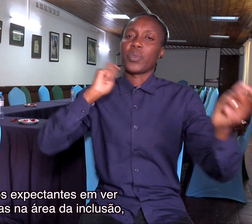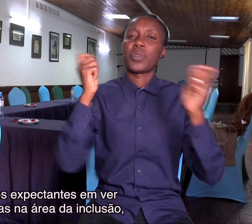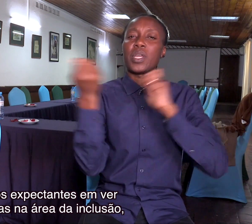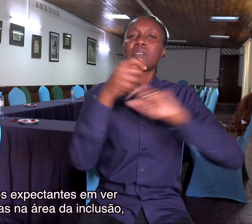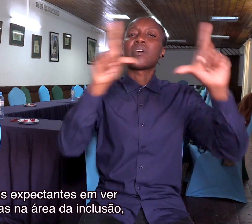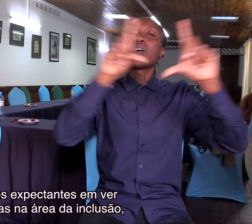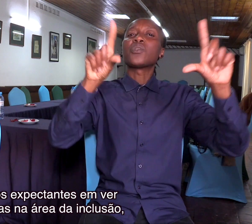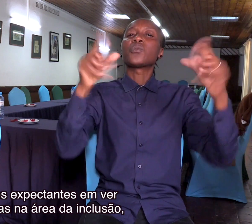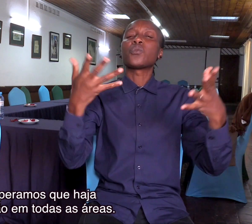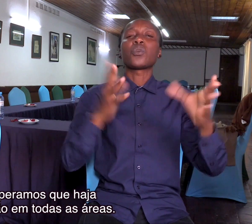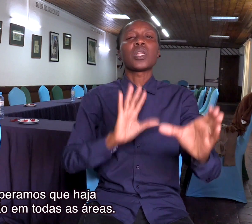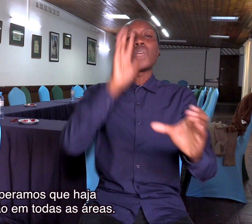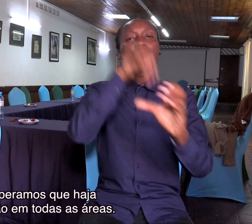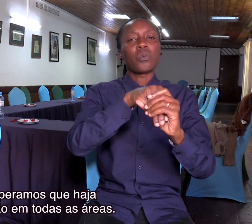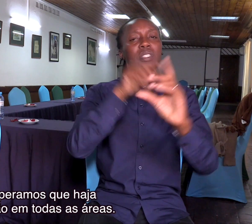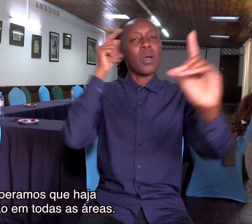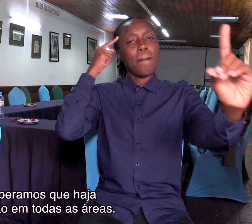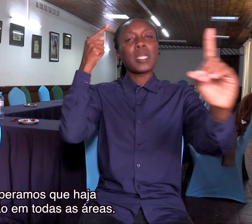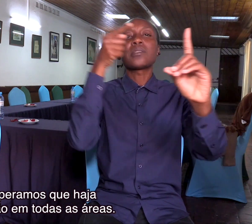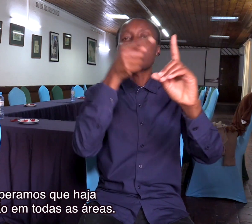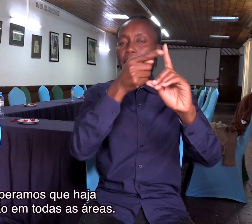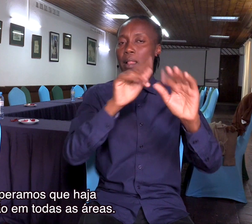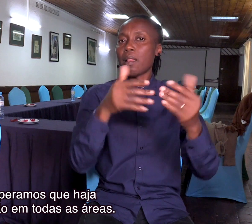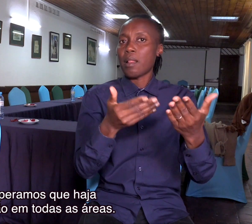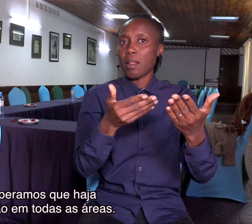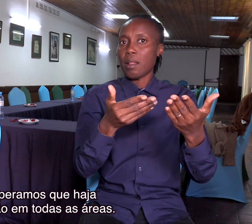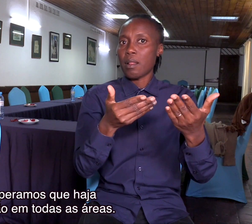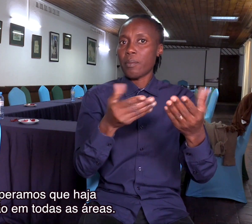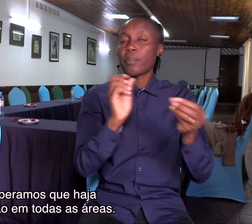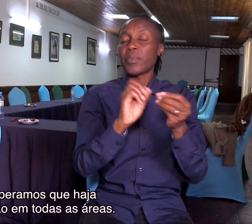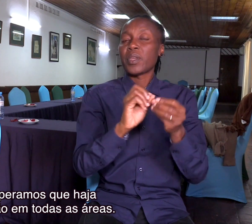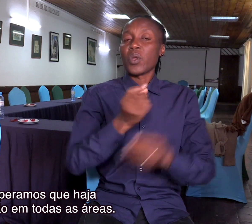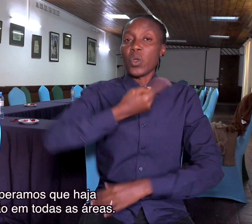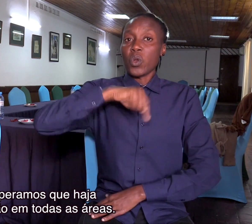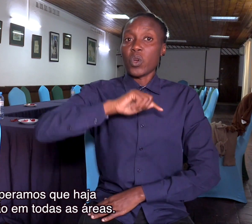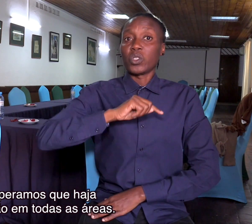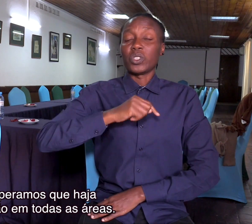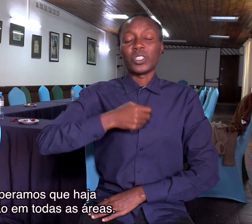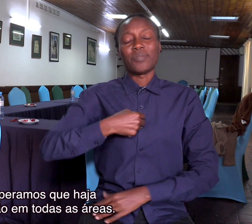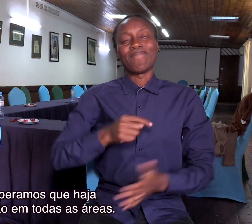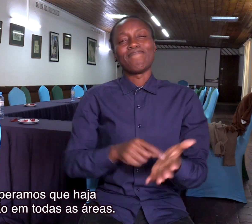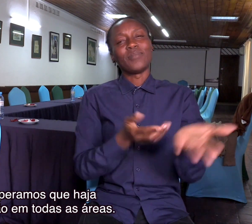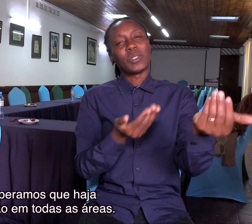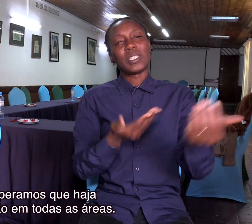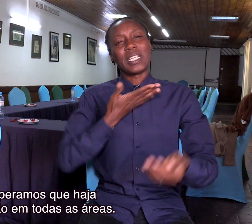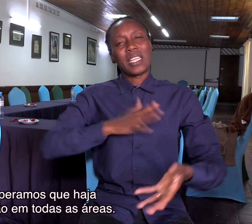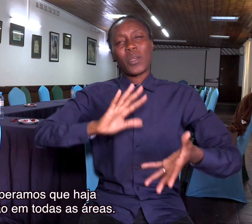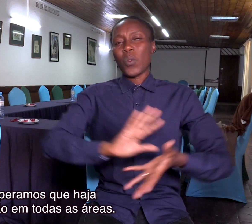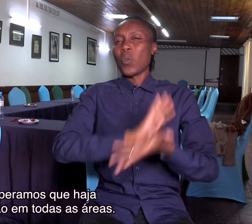na área da inclusão. Esperamos que haja mesmo enquadramento em todas as